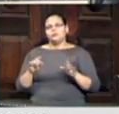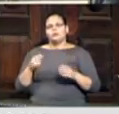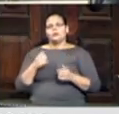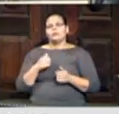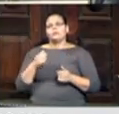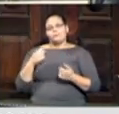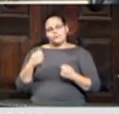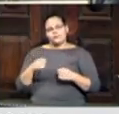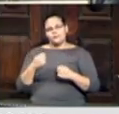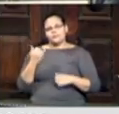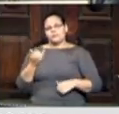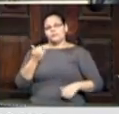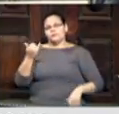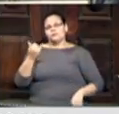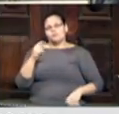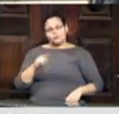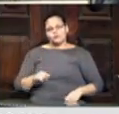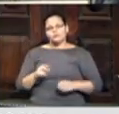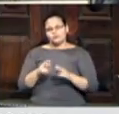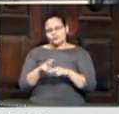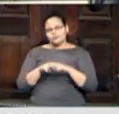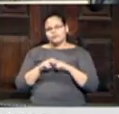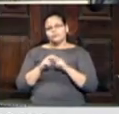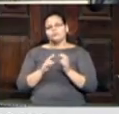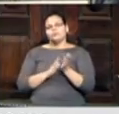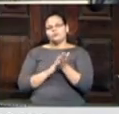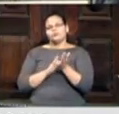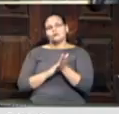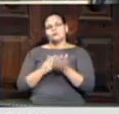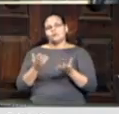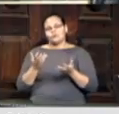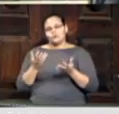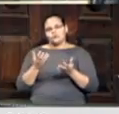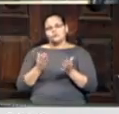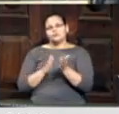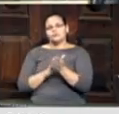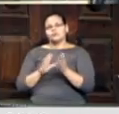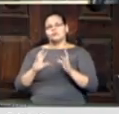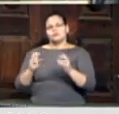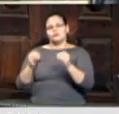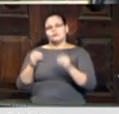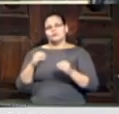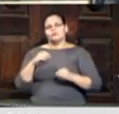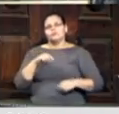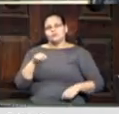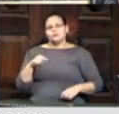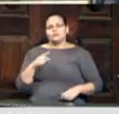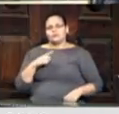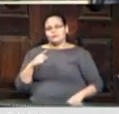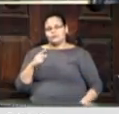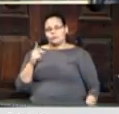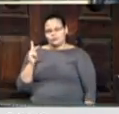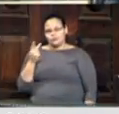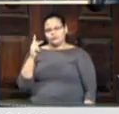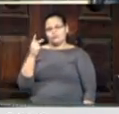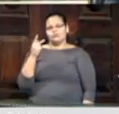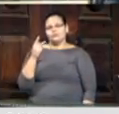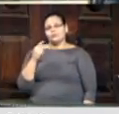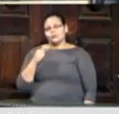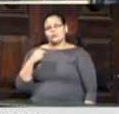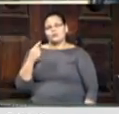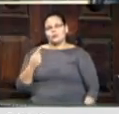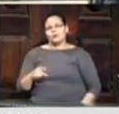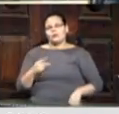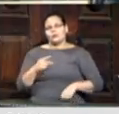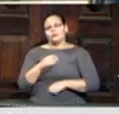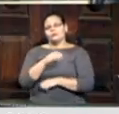Por este motivo, propusemos esta homenagem. Quero parabenizar todos aqueles que fazem parte da história da Academia